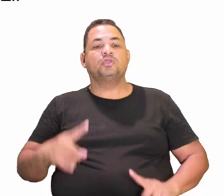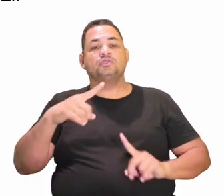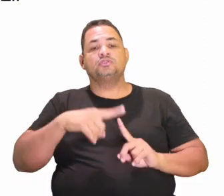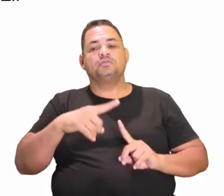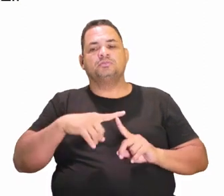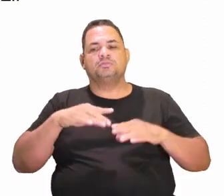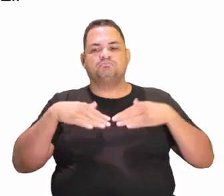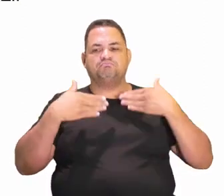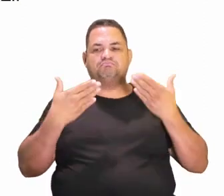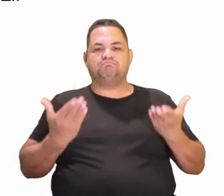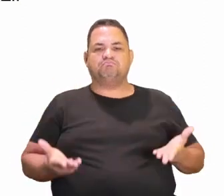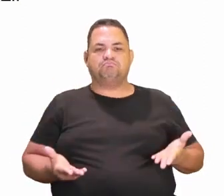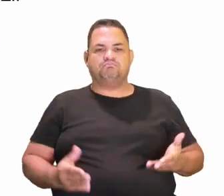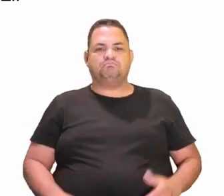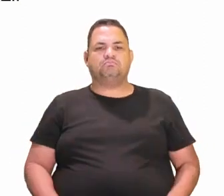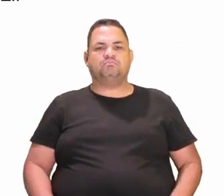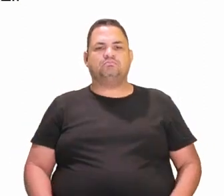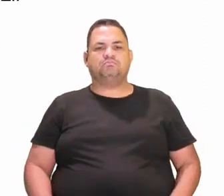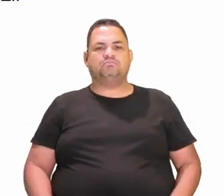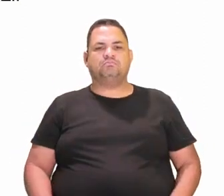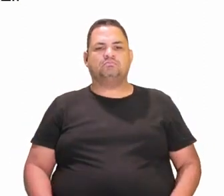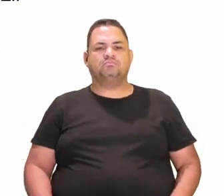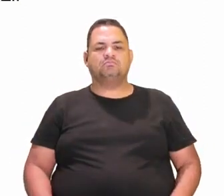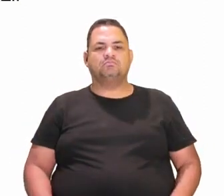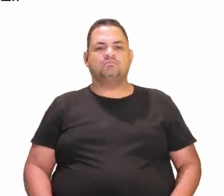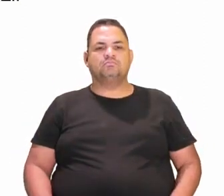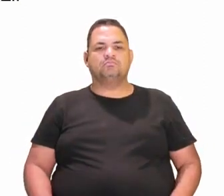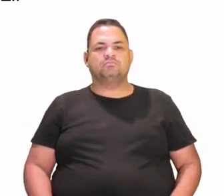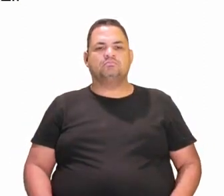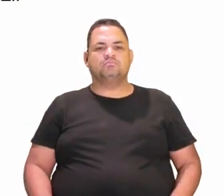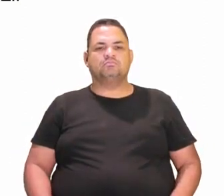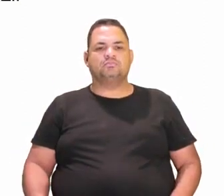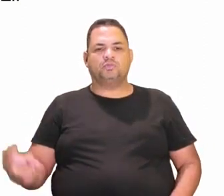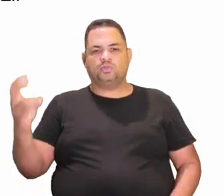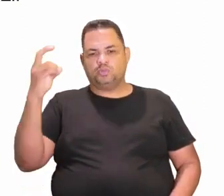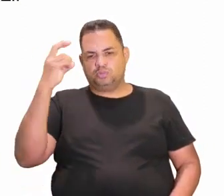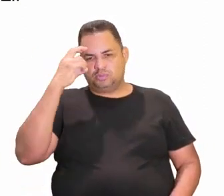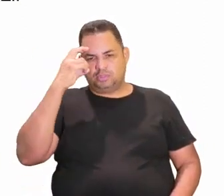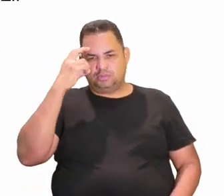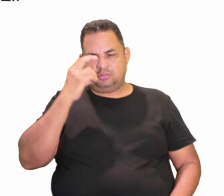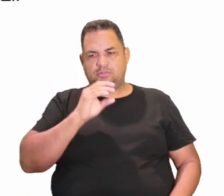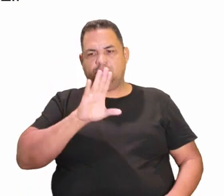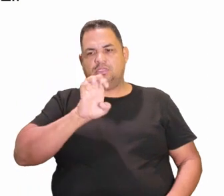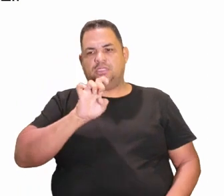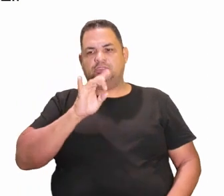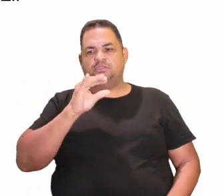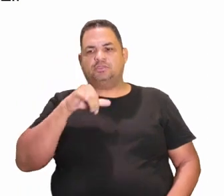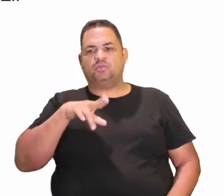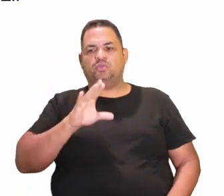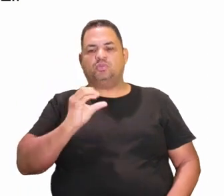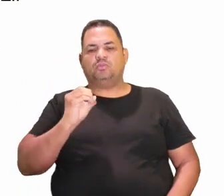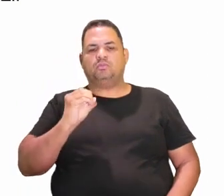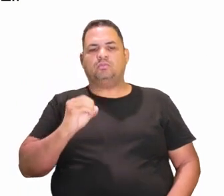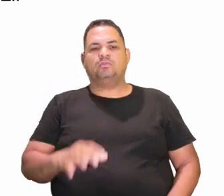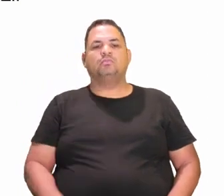tipo, cultural and ethnic. Ou seja, cultural e étnico, certo?